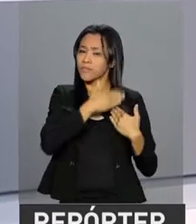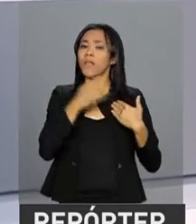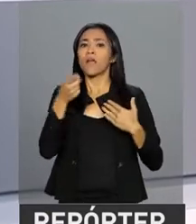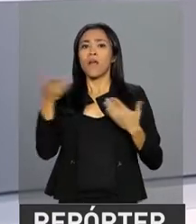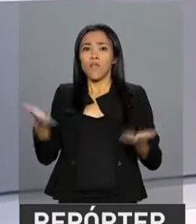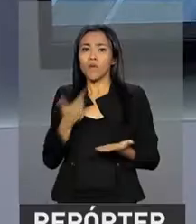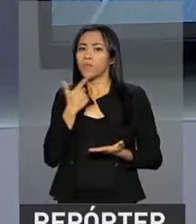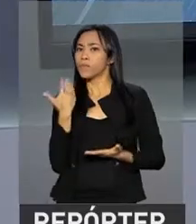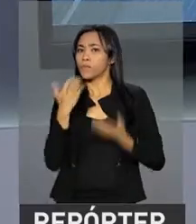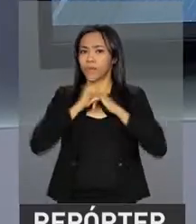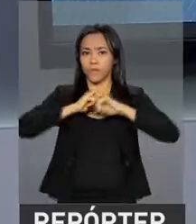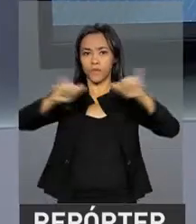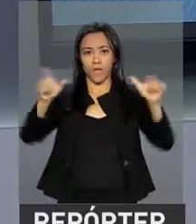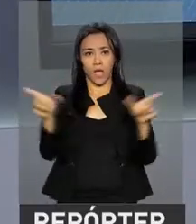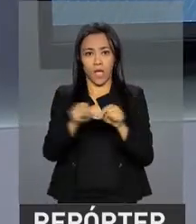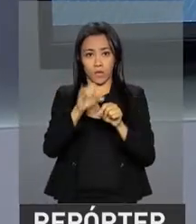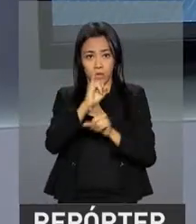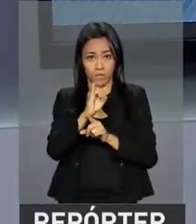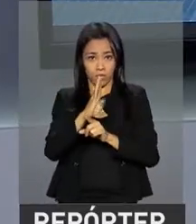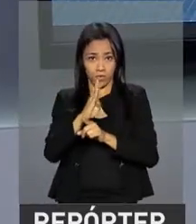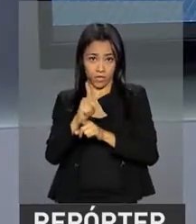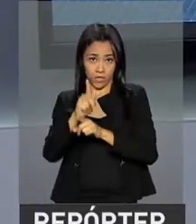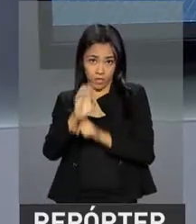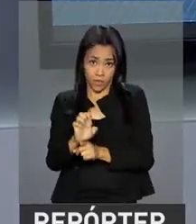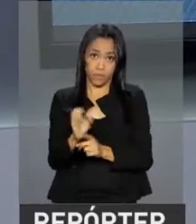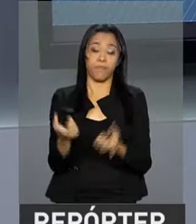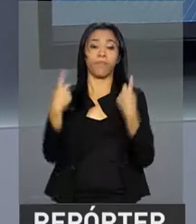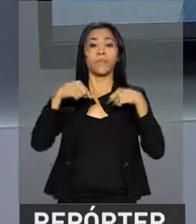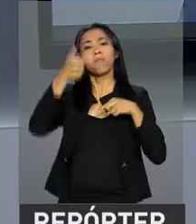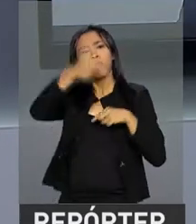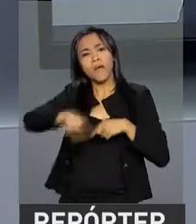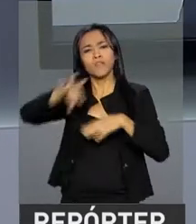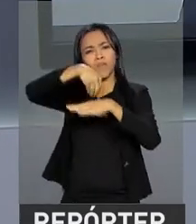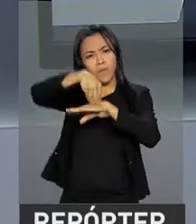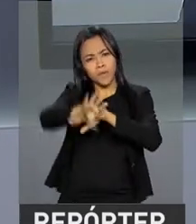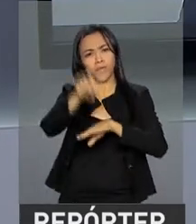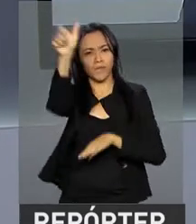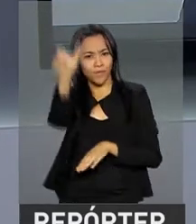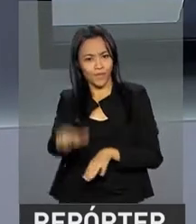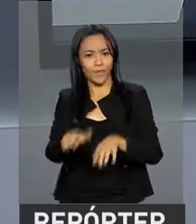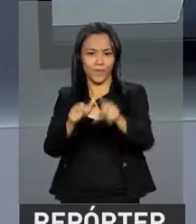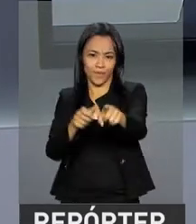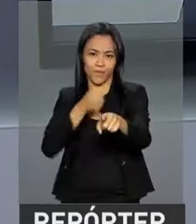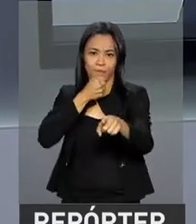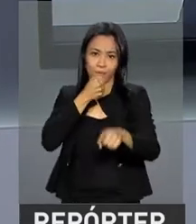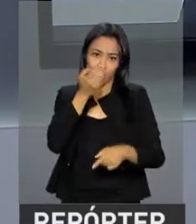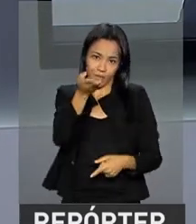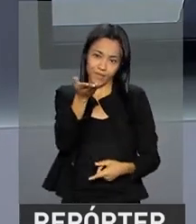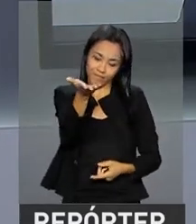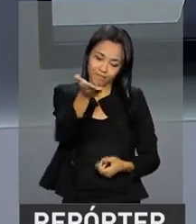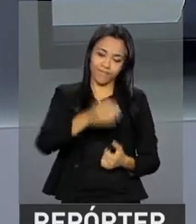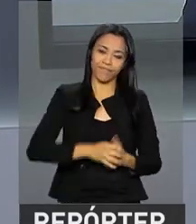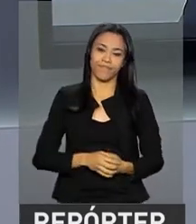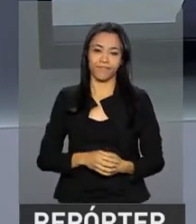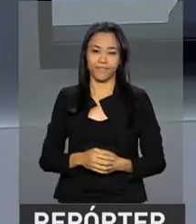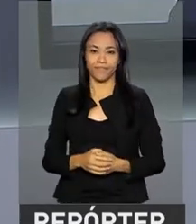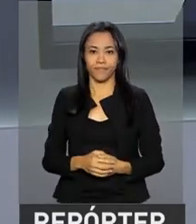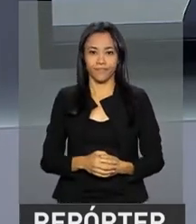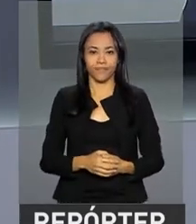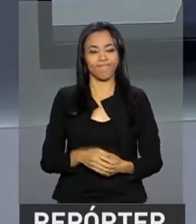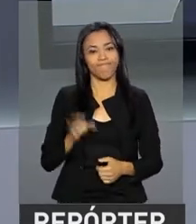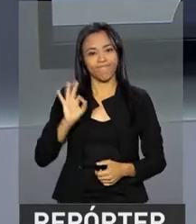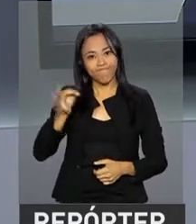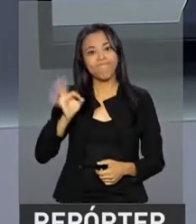pelo IBGE. Quem traz outras informações para a gente é o repórter Ney Pereira. É com você, Ney. É